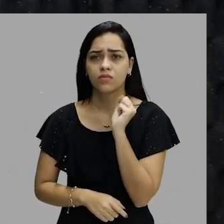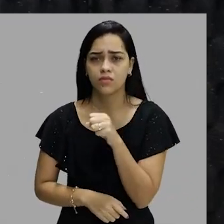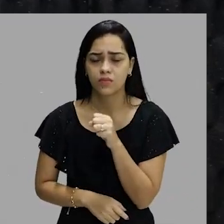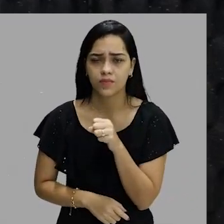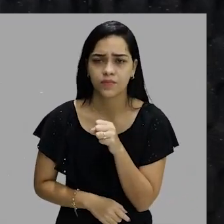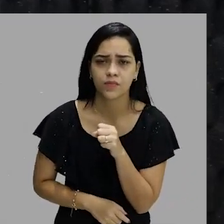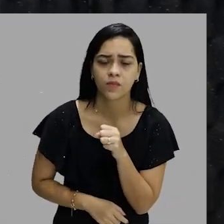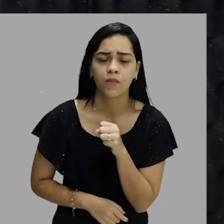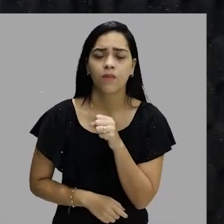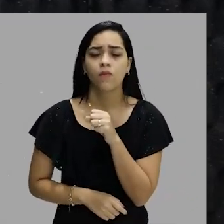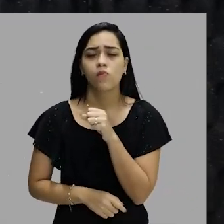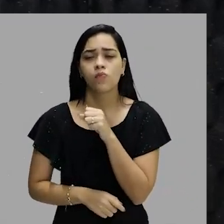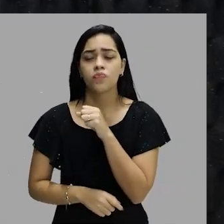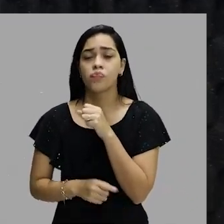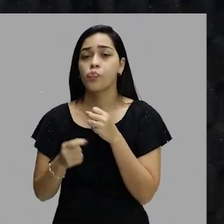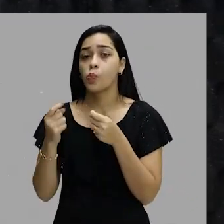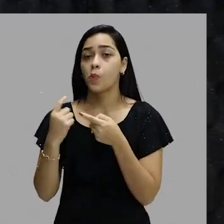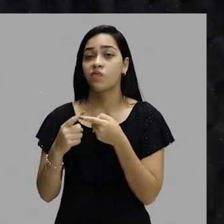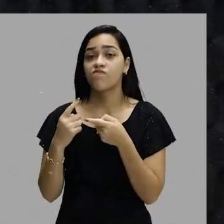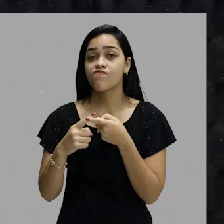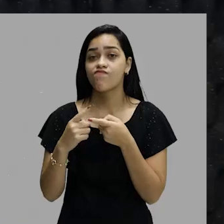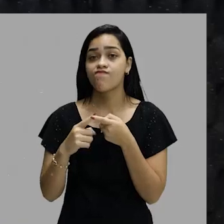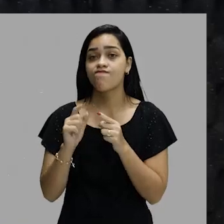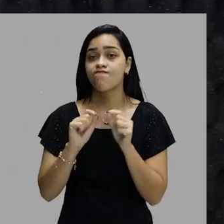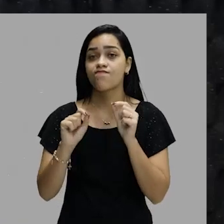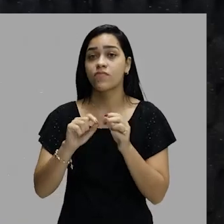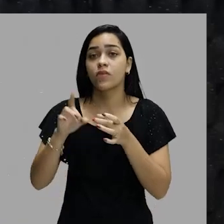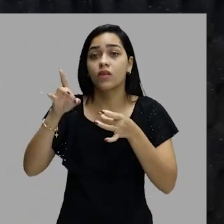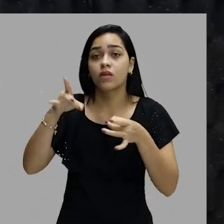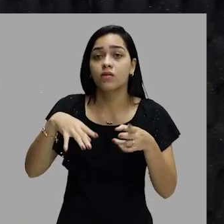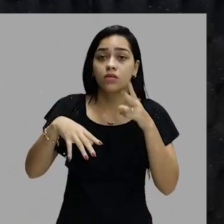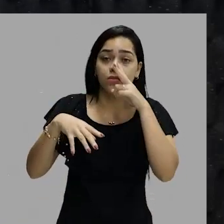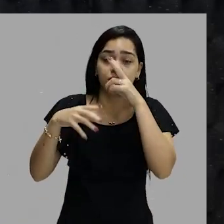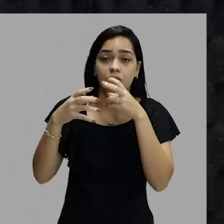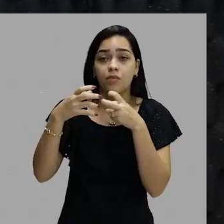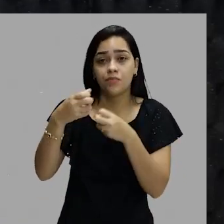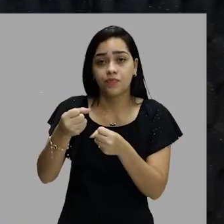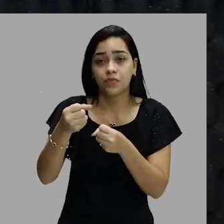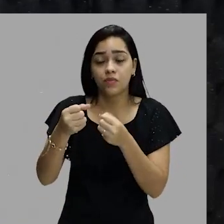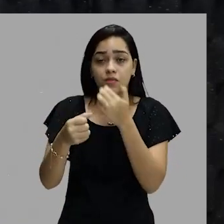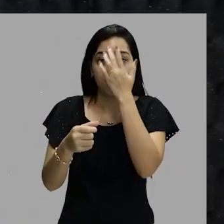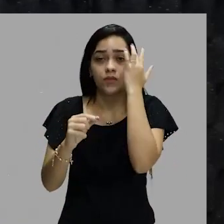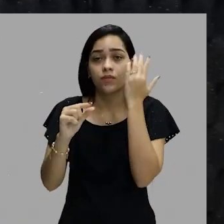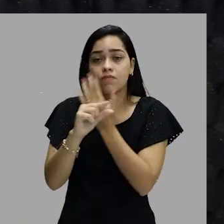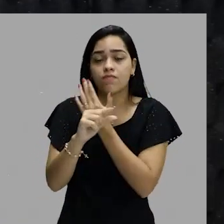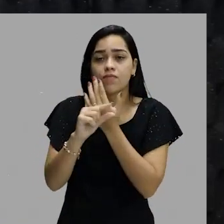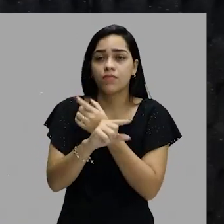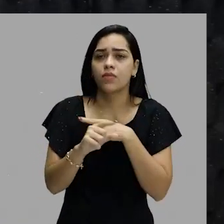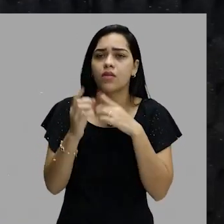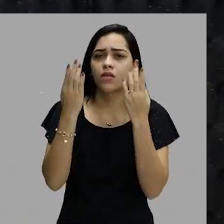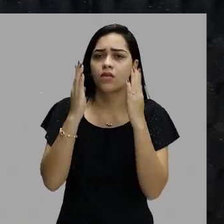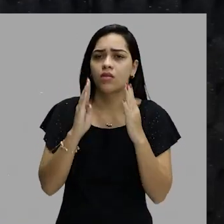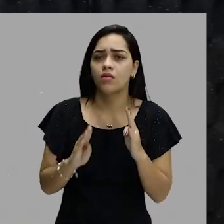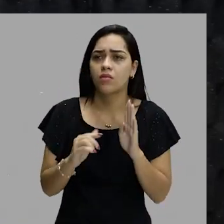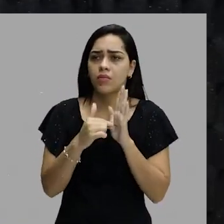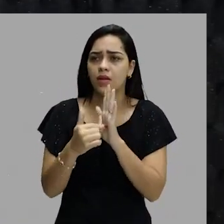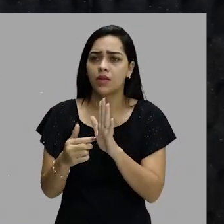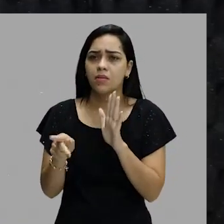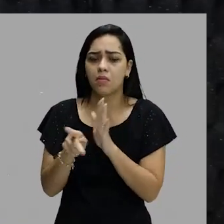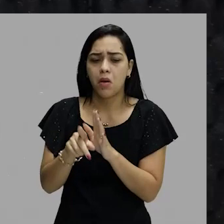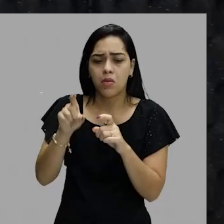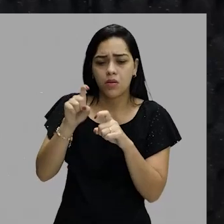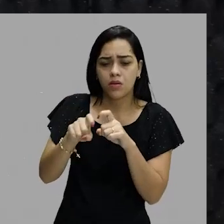estava descontente, sim. Por quê? Porque ela deixa o poder. E ali o autor faz essa análise, embora apareça mais a questão